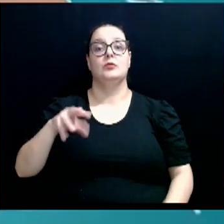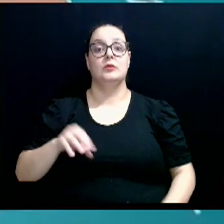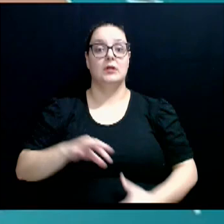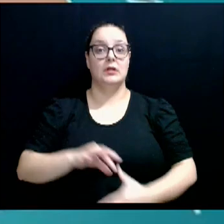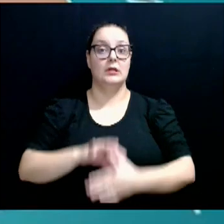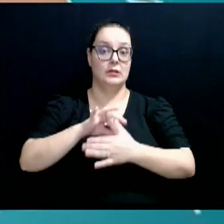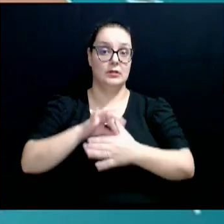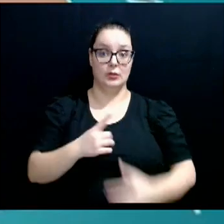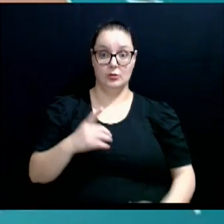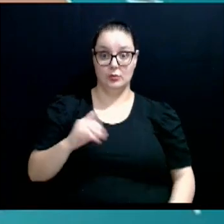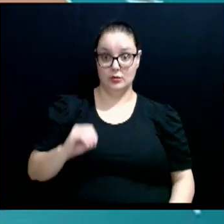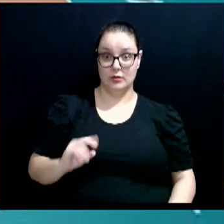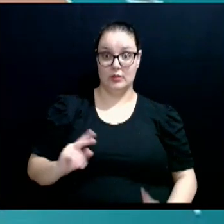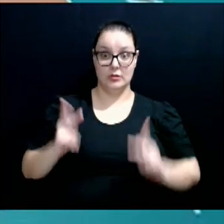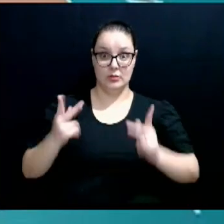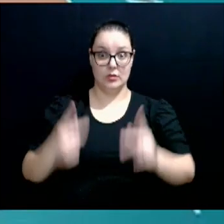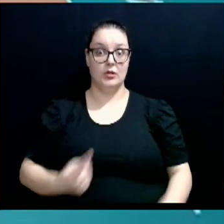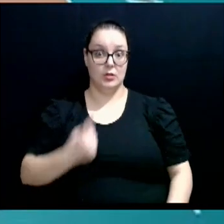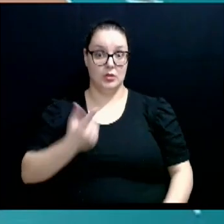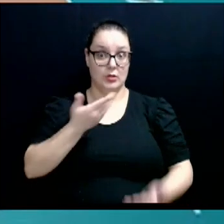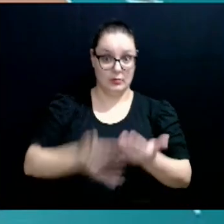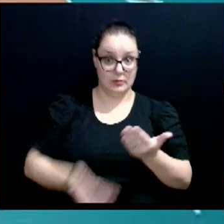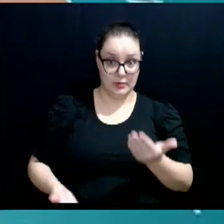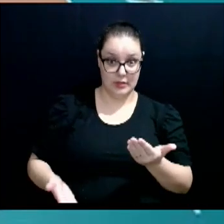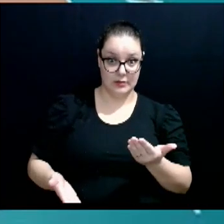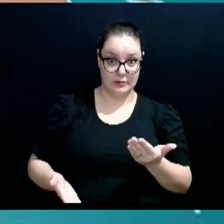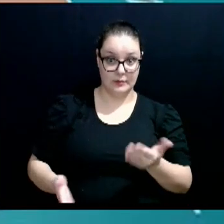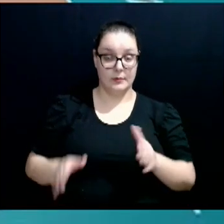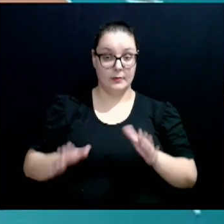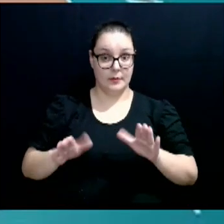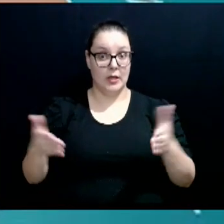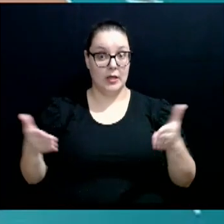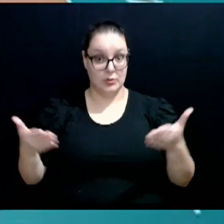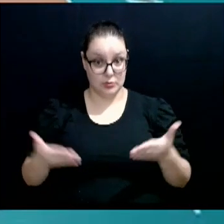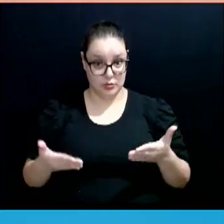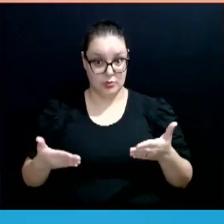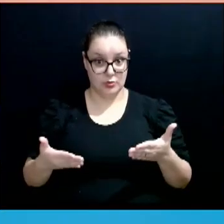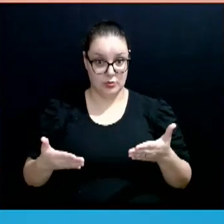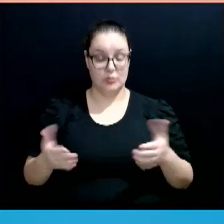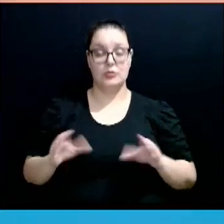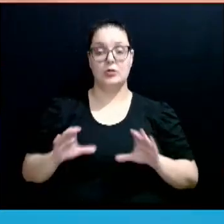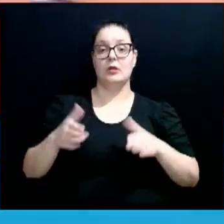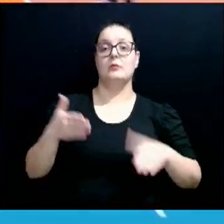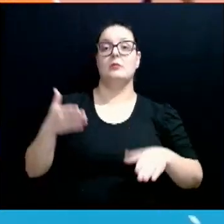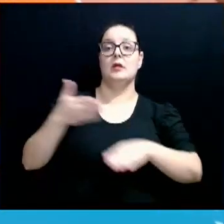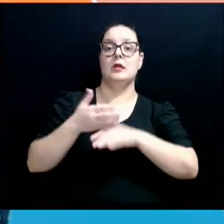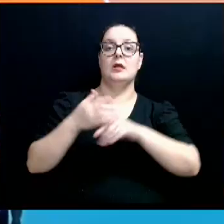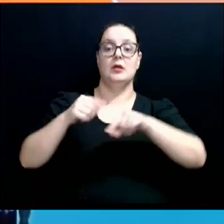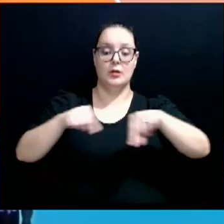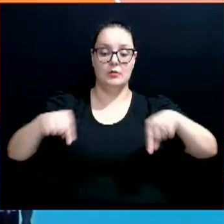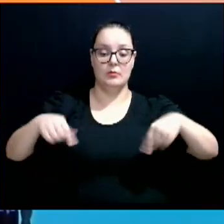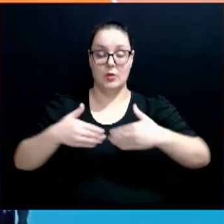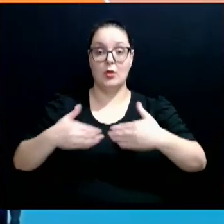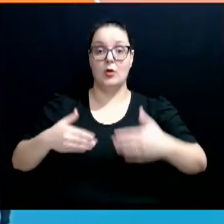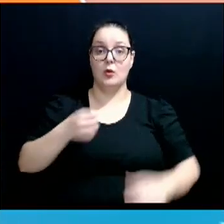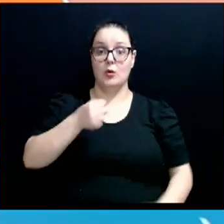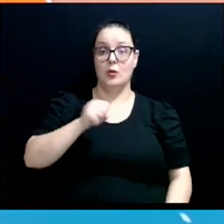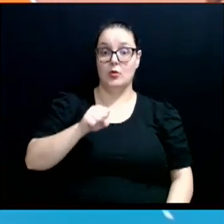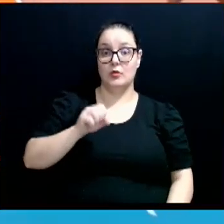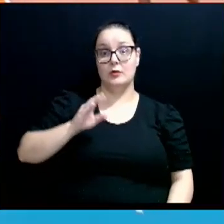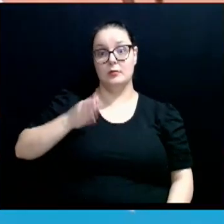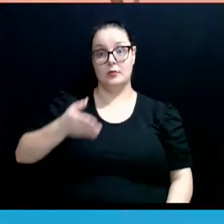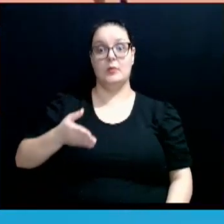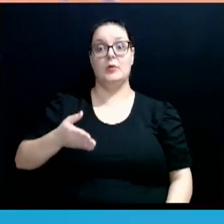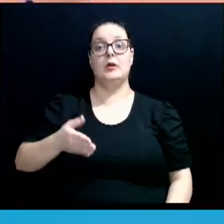vitórias e apenas uma derrota. Mas hoje a equipe entra em quadra às 8h30 da noite em Belém do